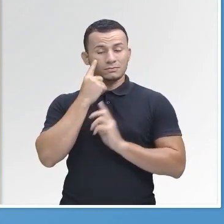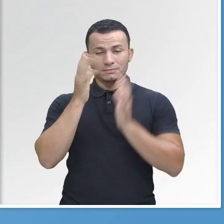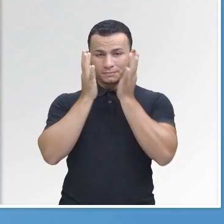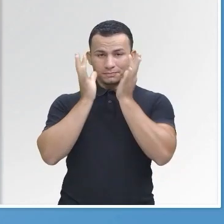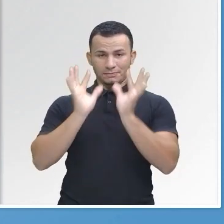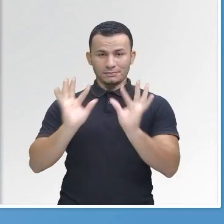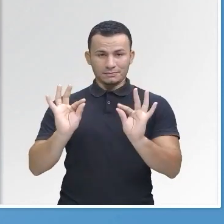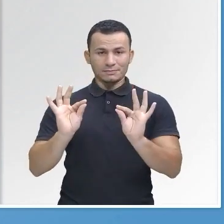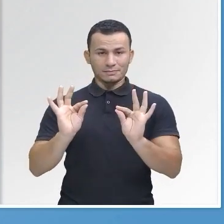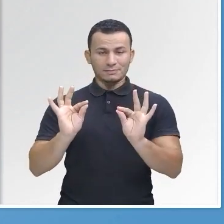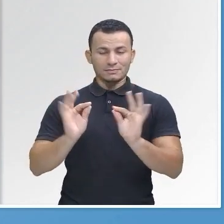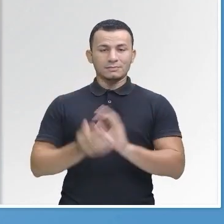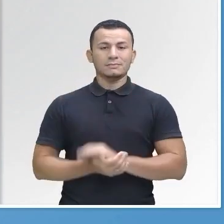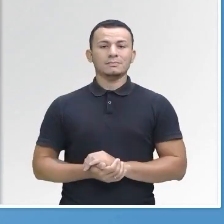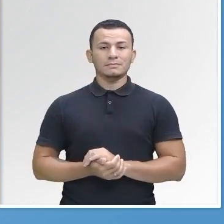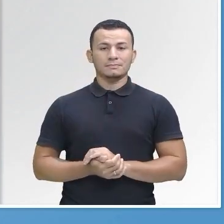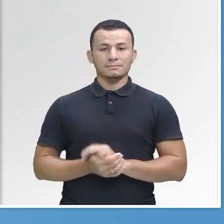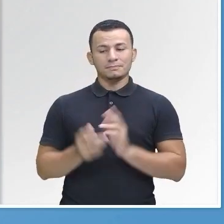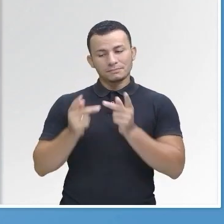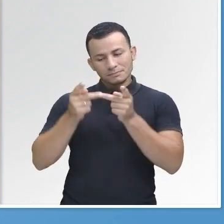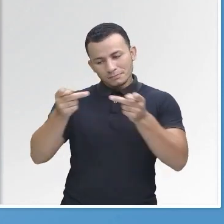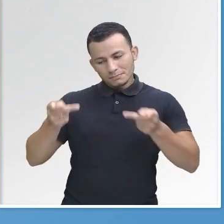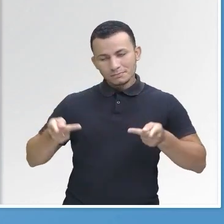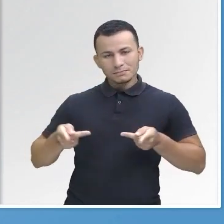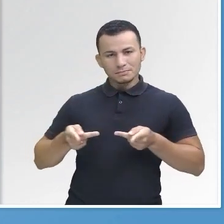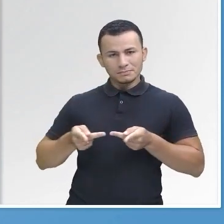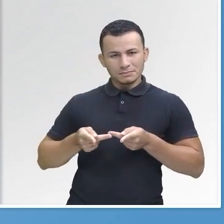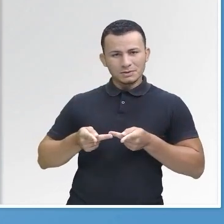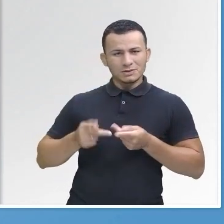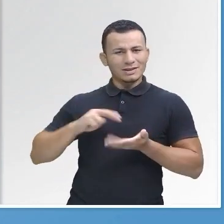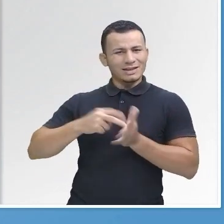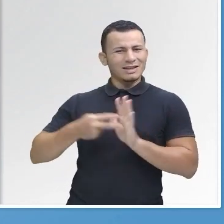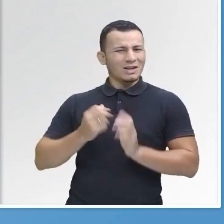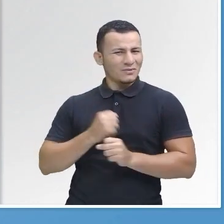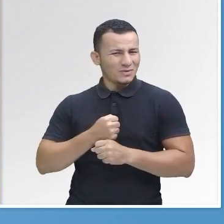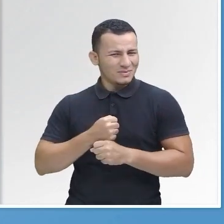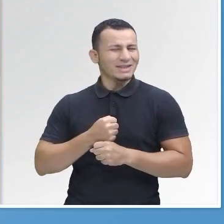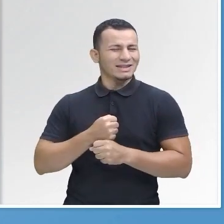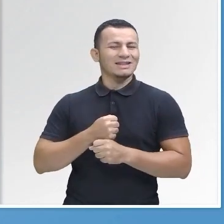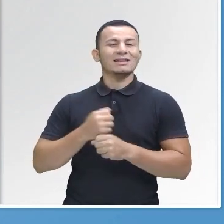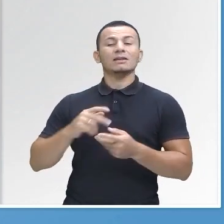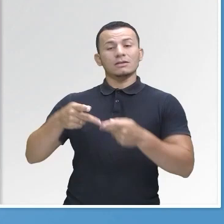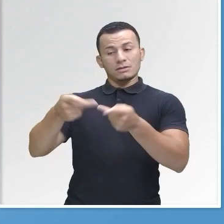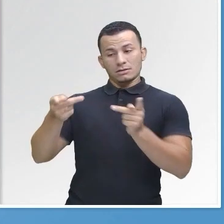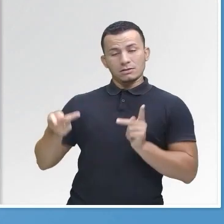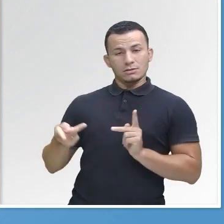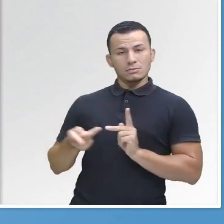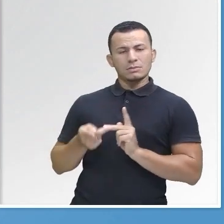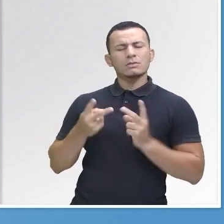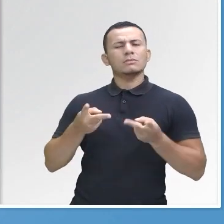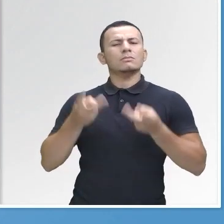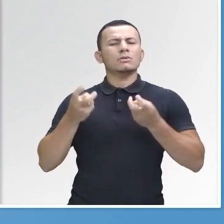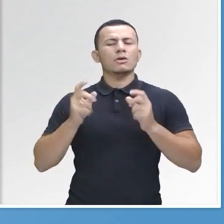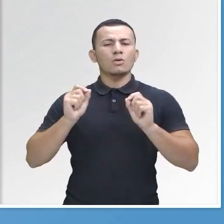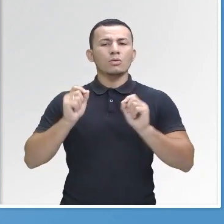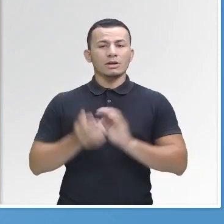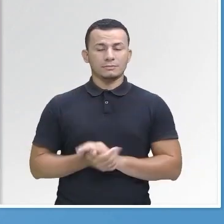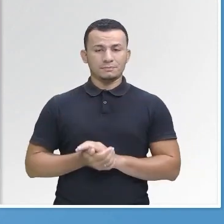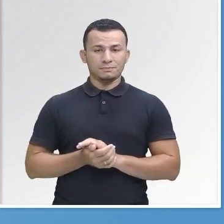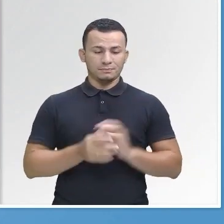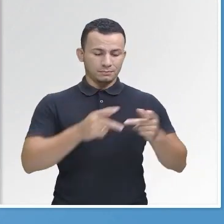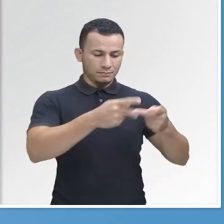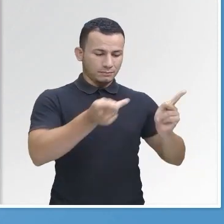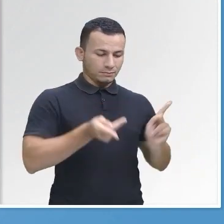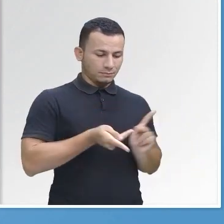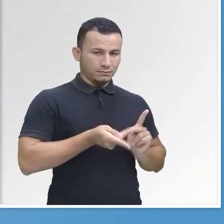vamos olhar mais um pouco a pizza, ela vai dar fome. Muito bem, agora vamos trabalhar. O que você pode observar? Nós tínhamos uma pizza inteira